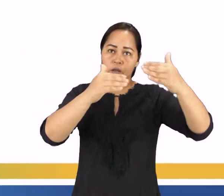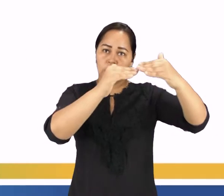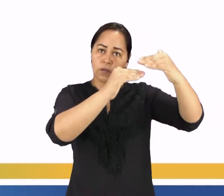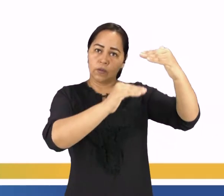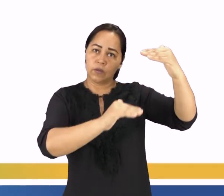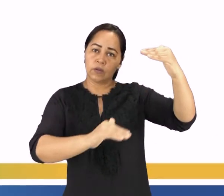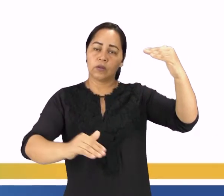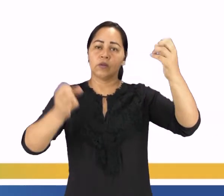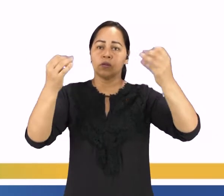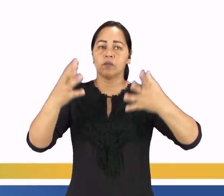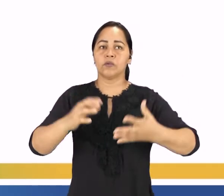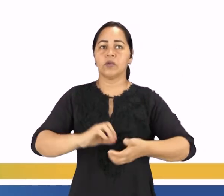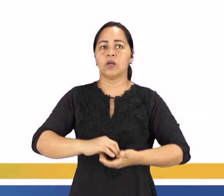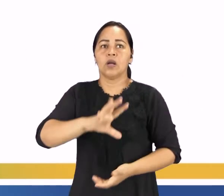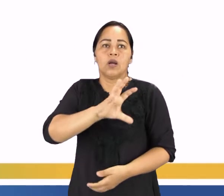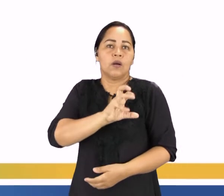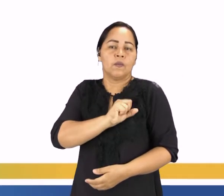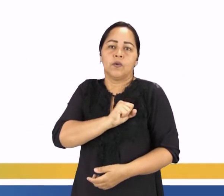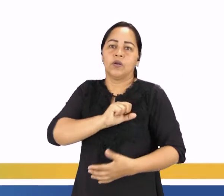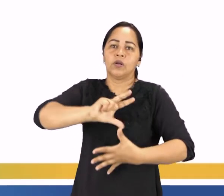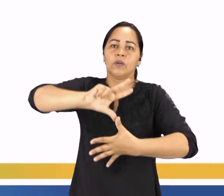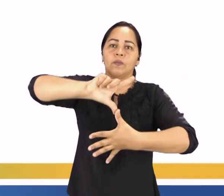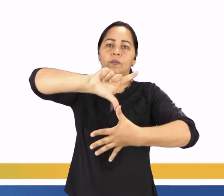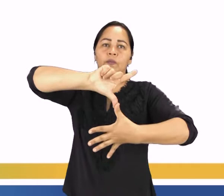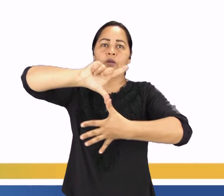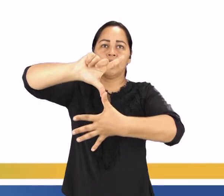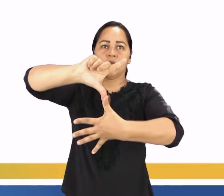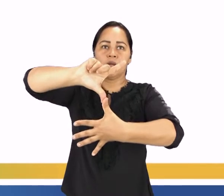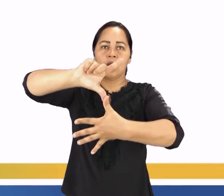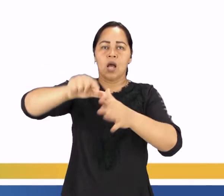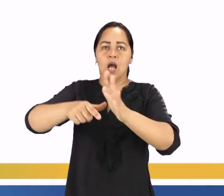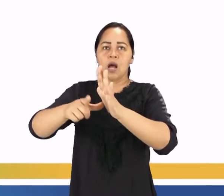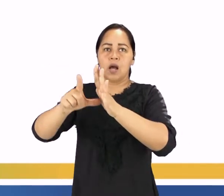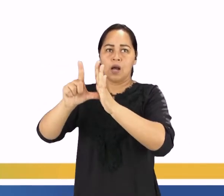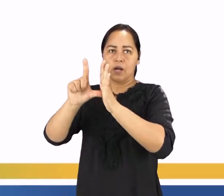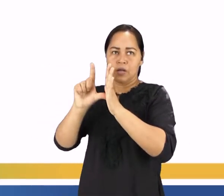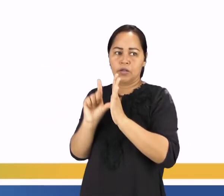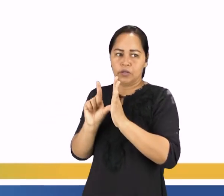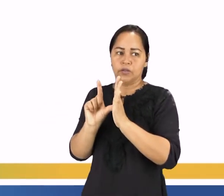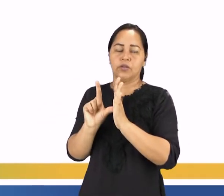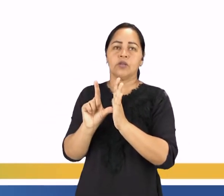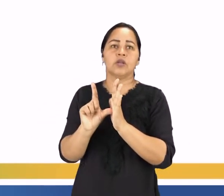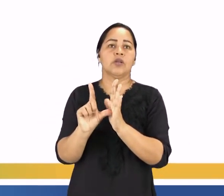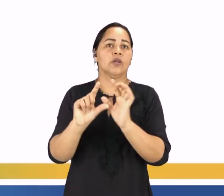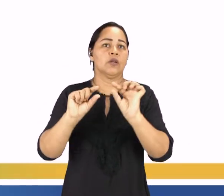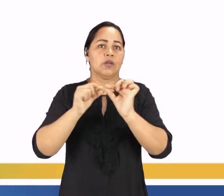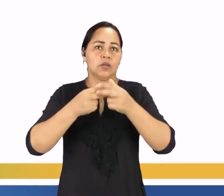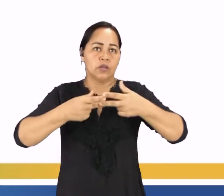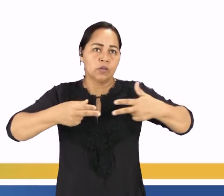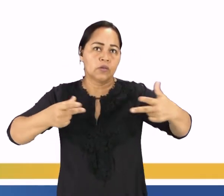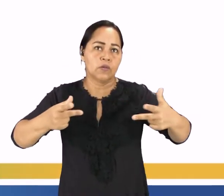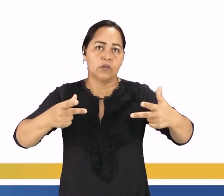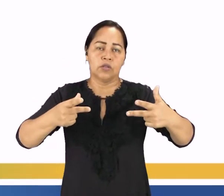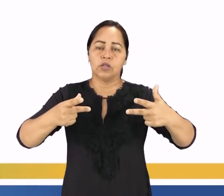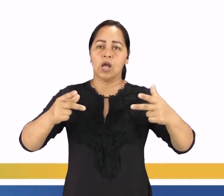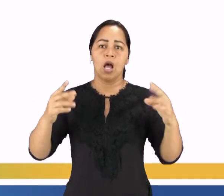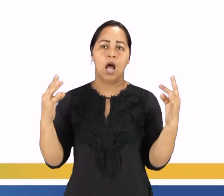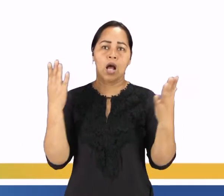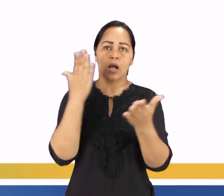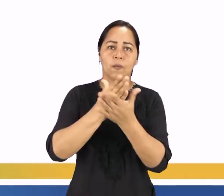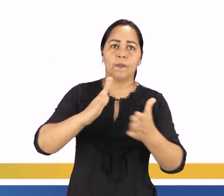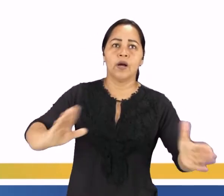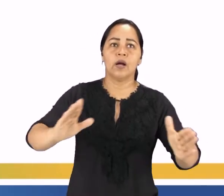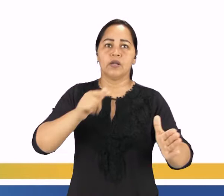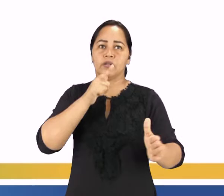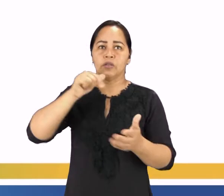desse livro que diz assim: Amor América. Antes que la peluca y la casaca fueron los